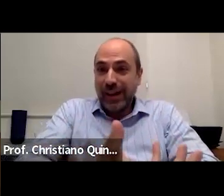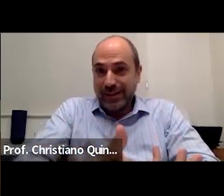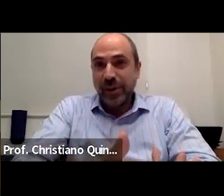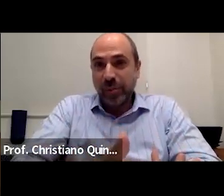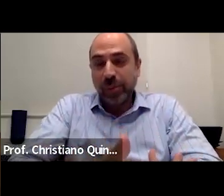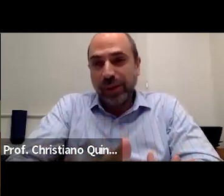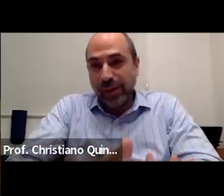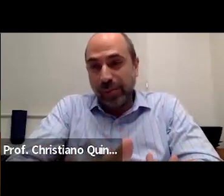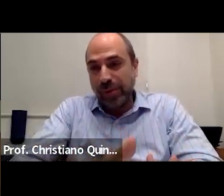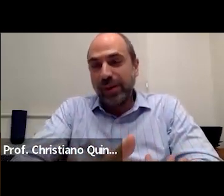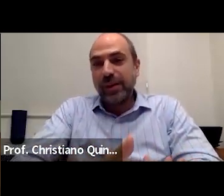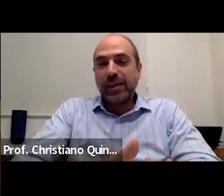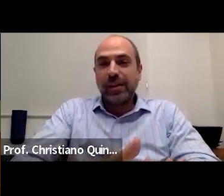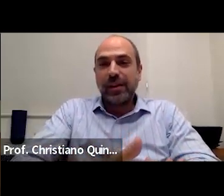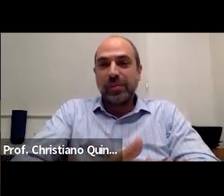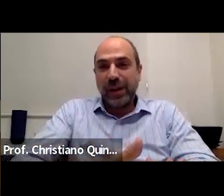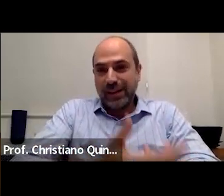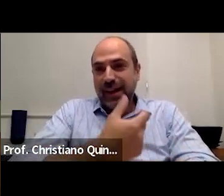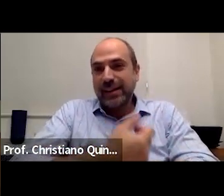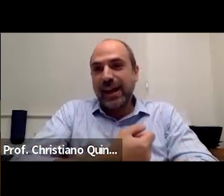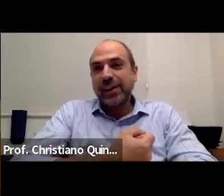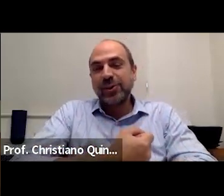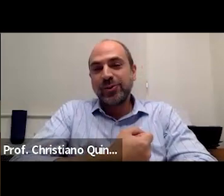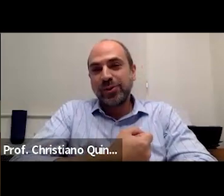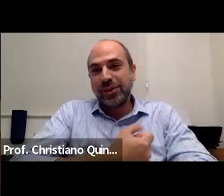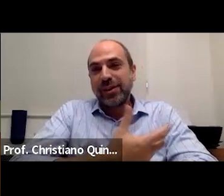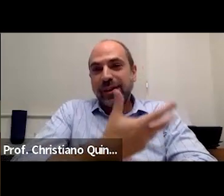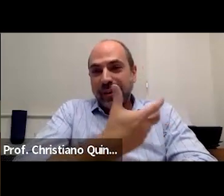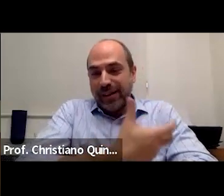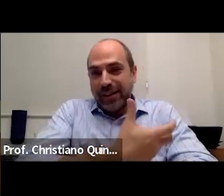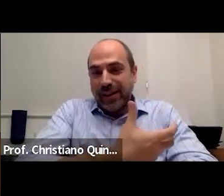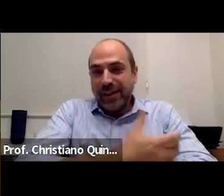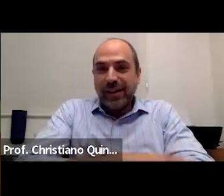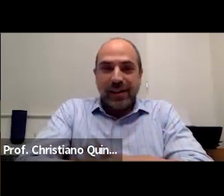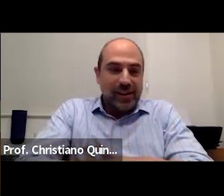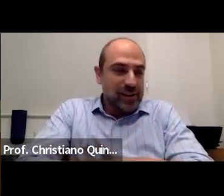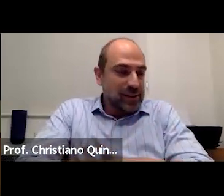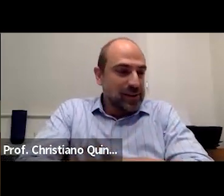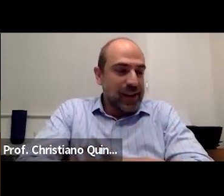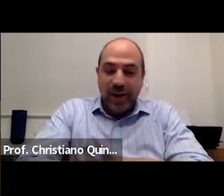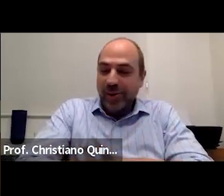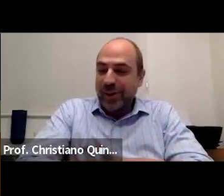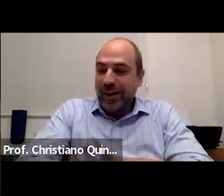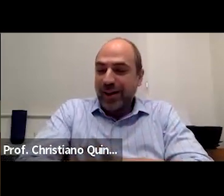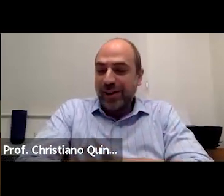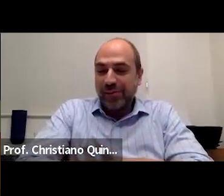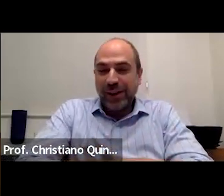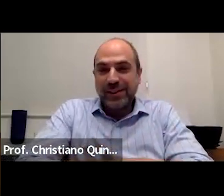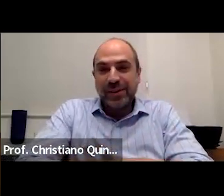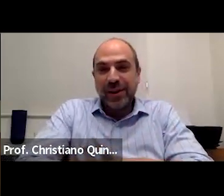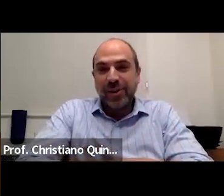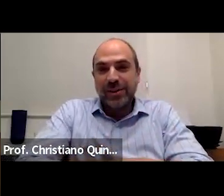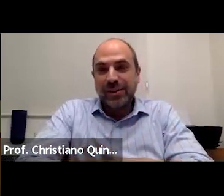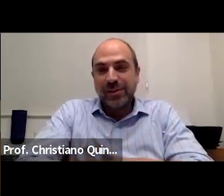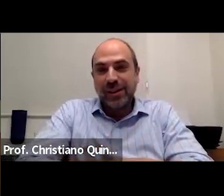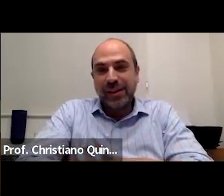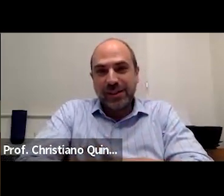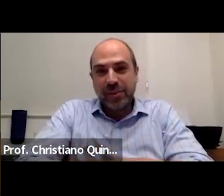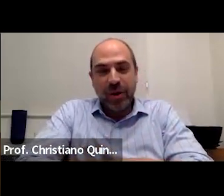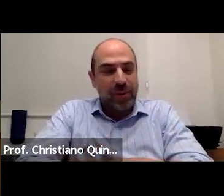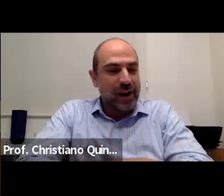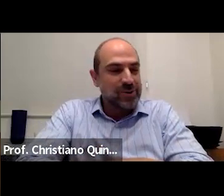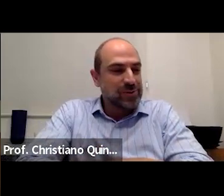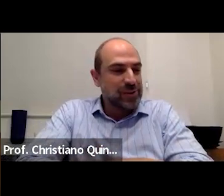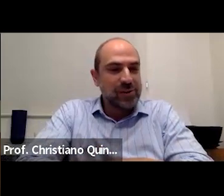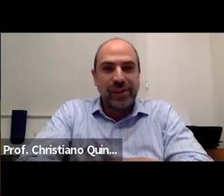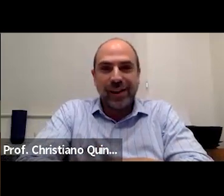e uma avaliação da própria equipe para resgatar isso e trago aqui a reflexão da Rosa, quando ela